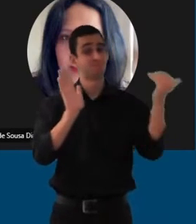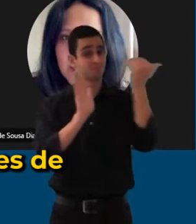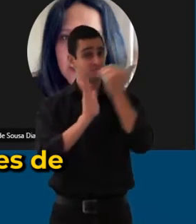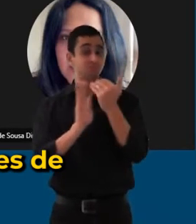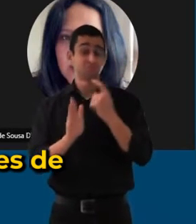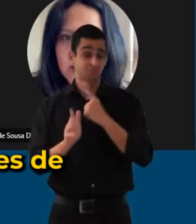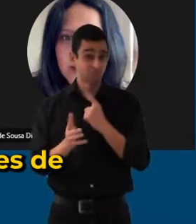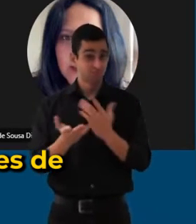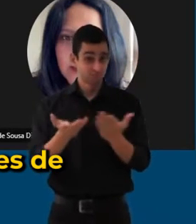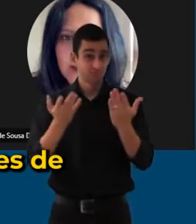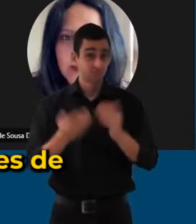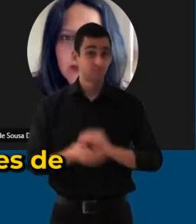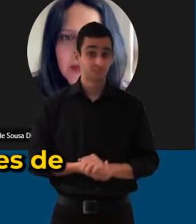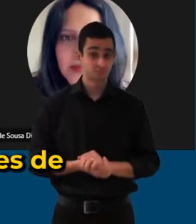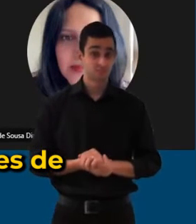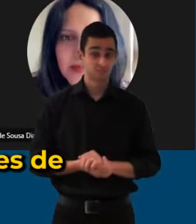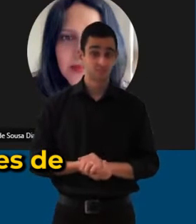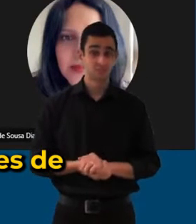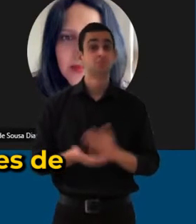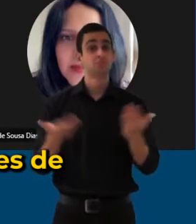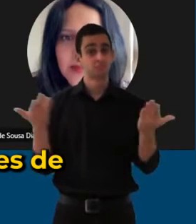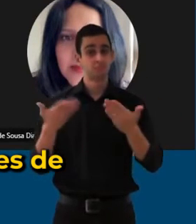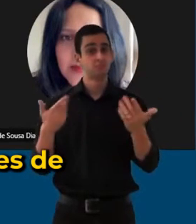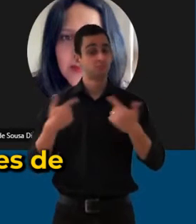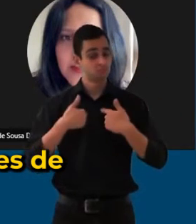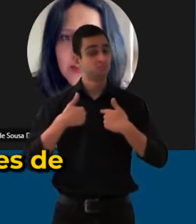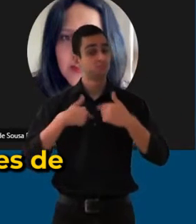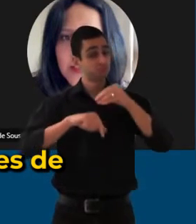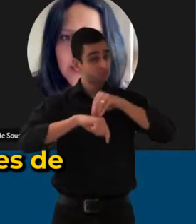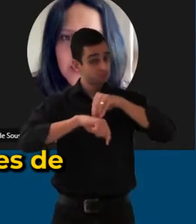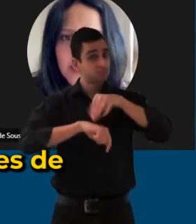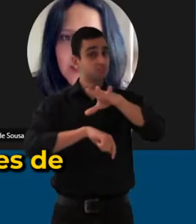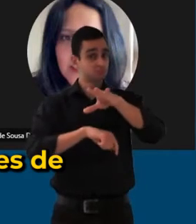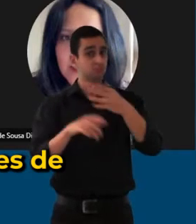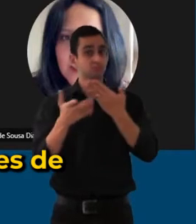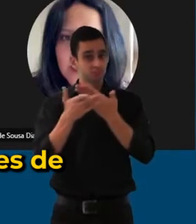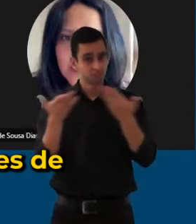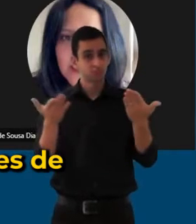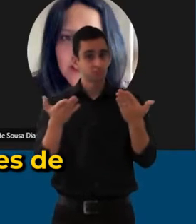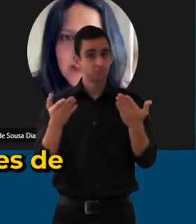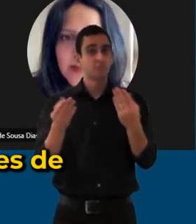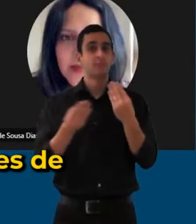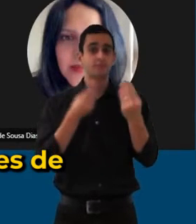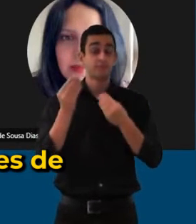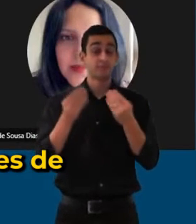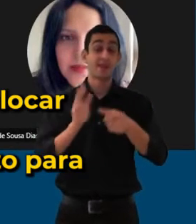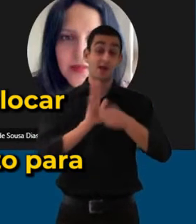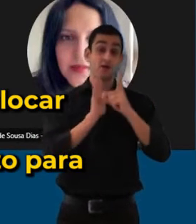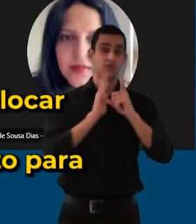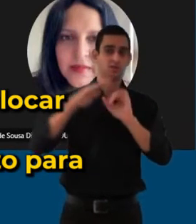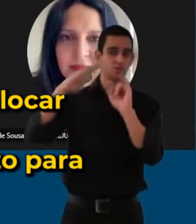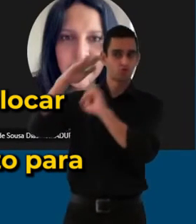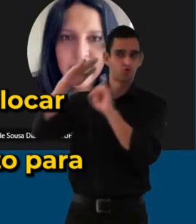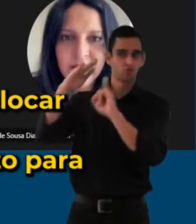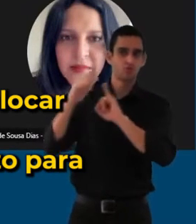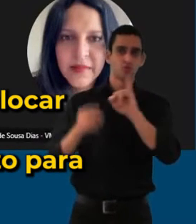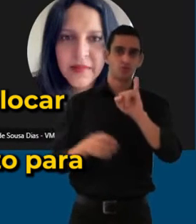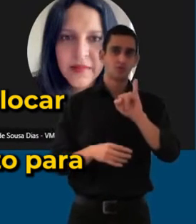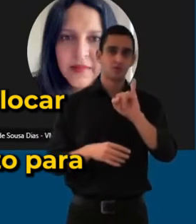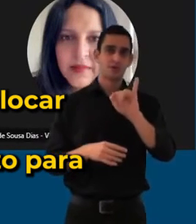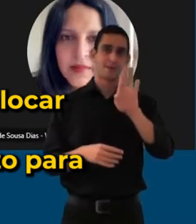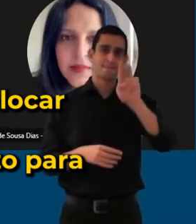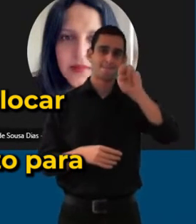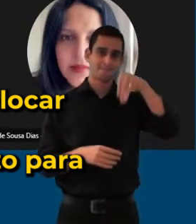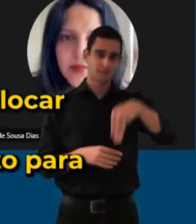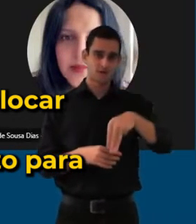Eu vou deixar no ar aqui uma sugestão, antes de passar a palavra aí para a doutora Elaine, da